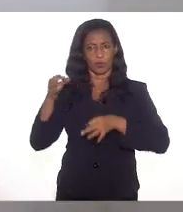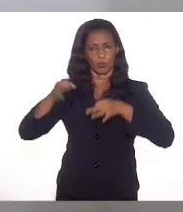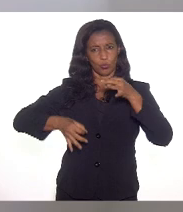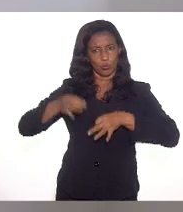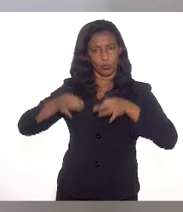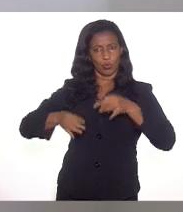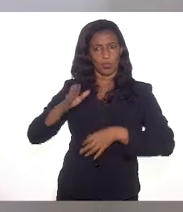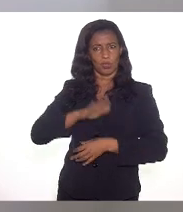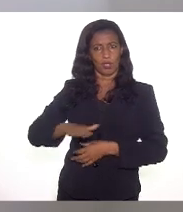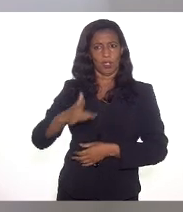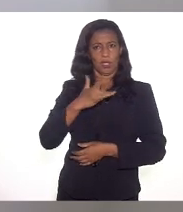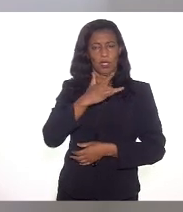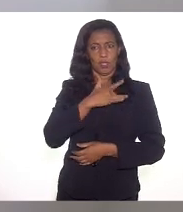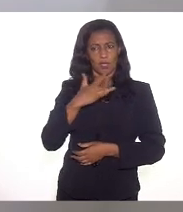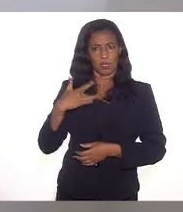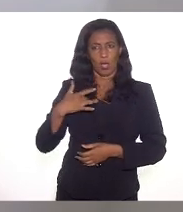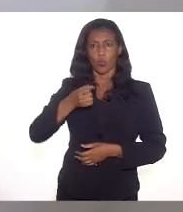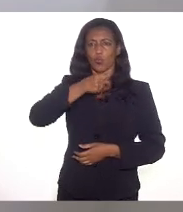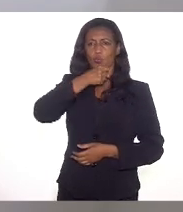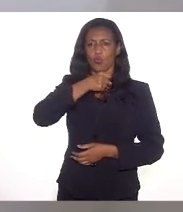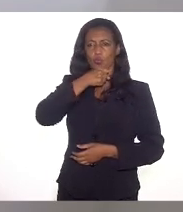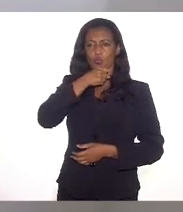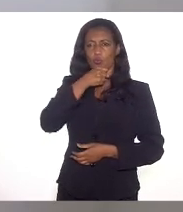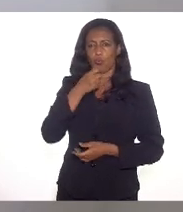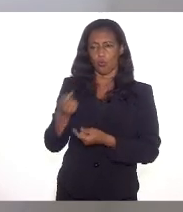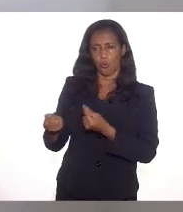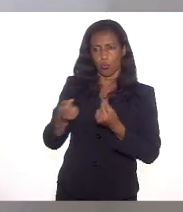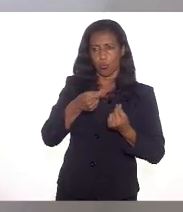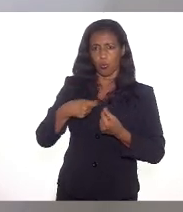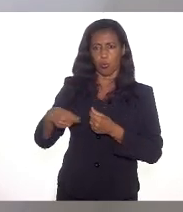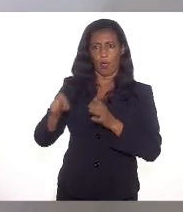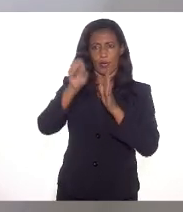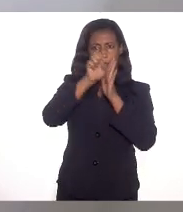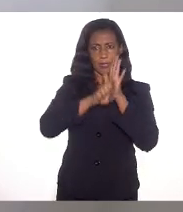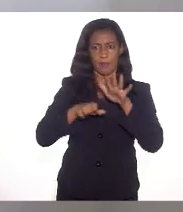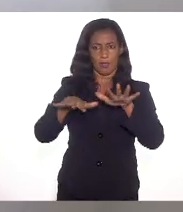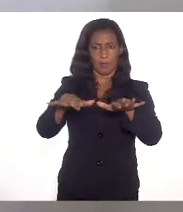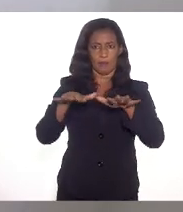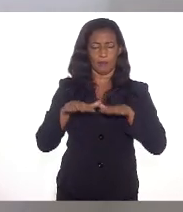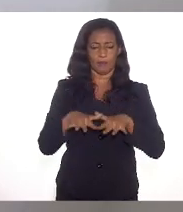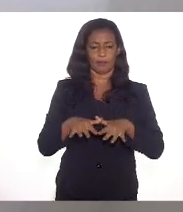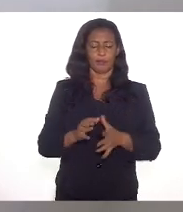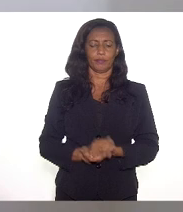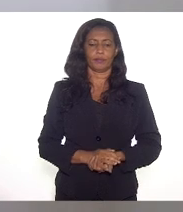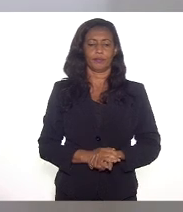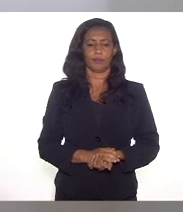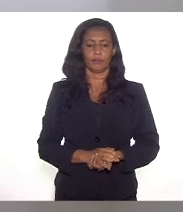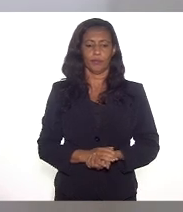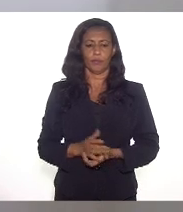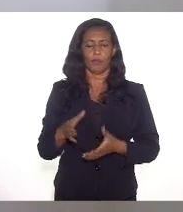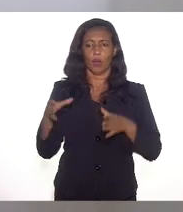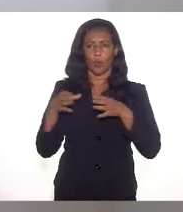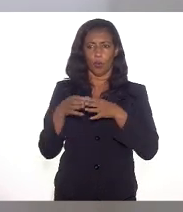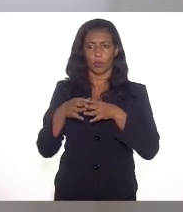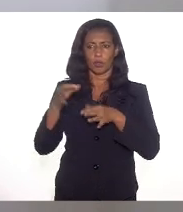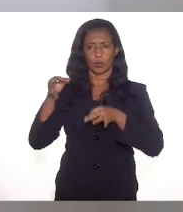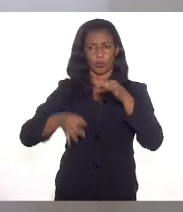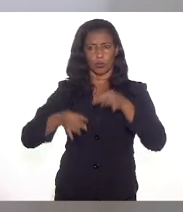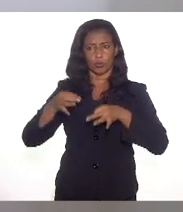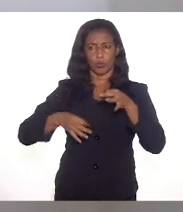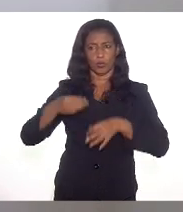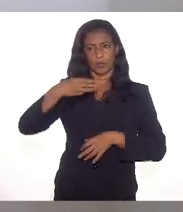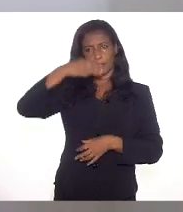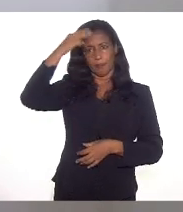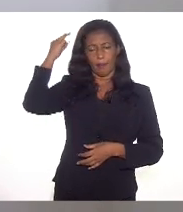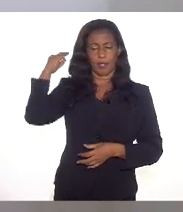idoso, de saúde, de educação e de orçamento, às emendas de plenário. Para emitir parecer pela Comissão de Constituição e Justiça, deputado Márcio Pacheco.